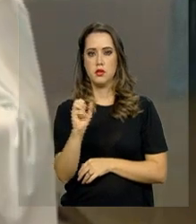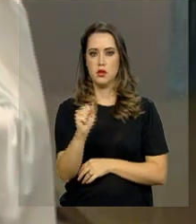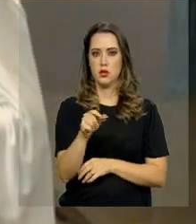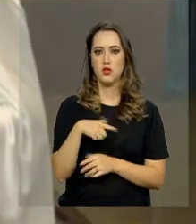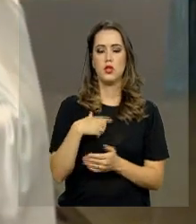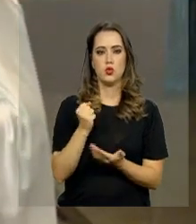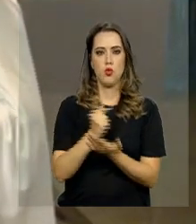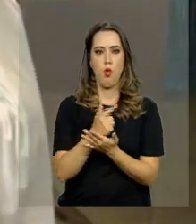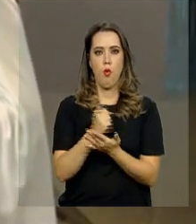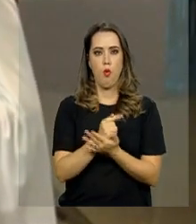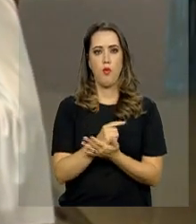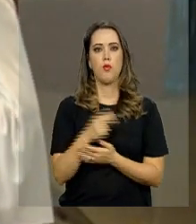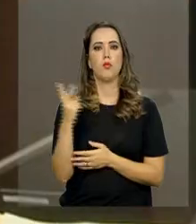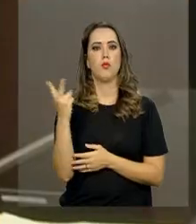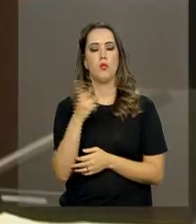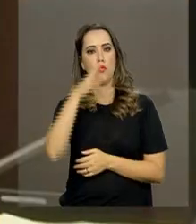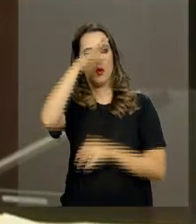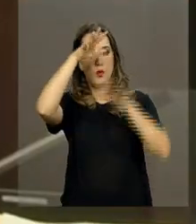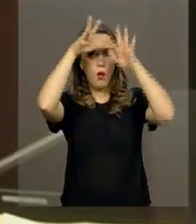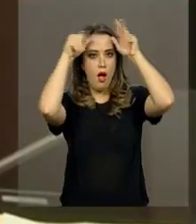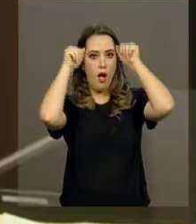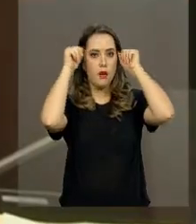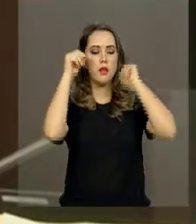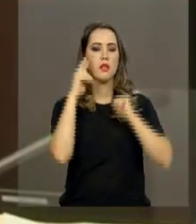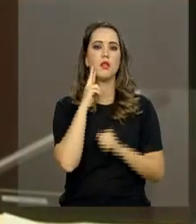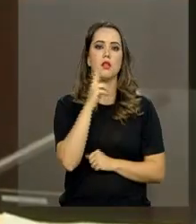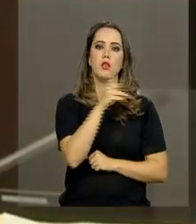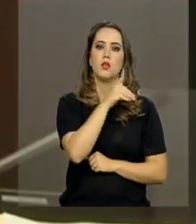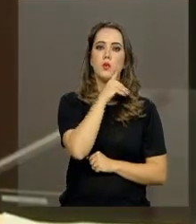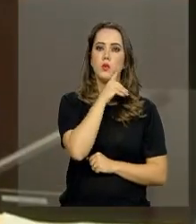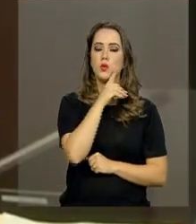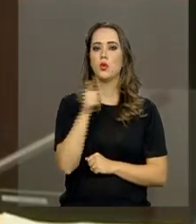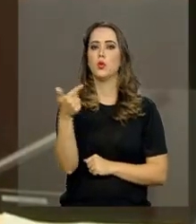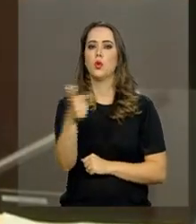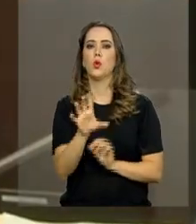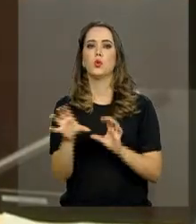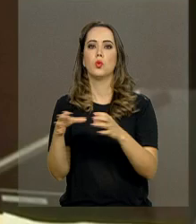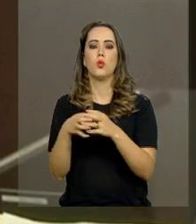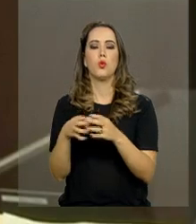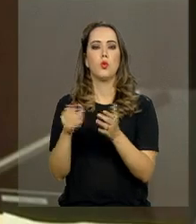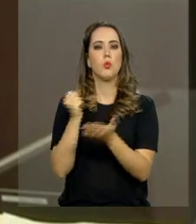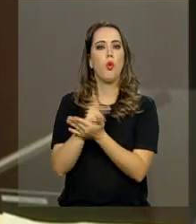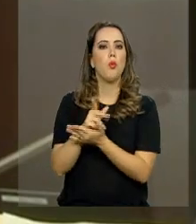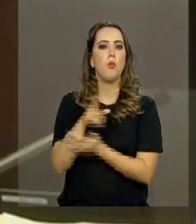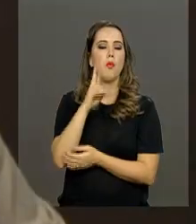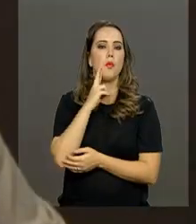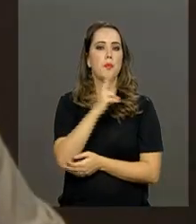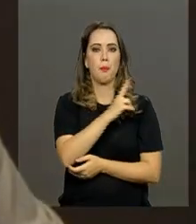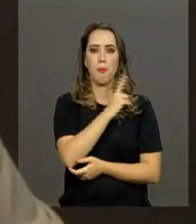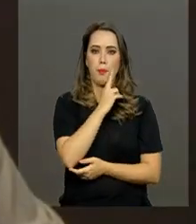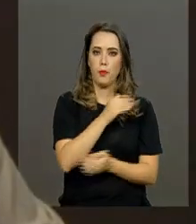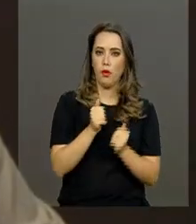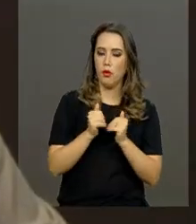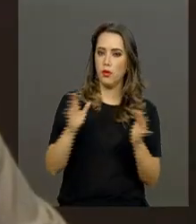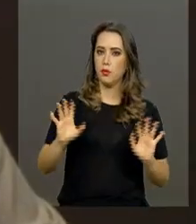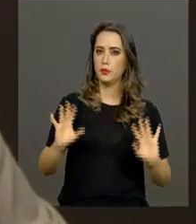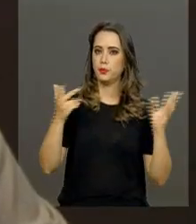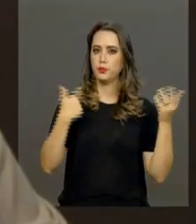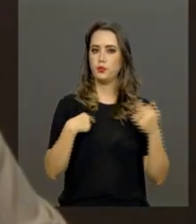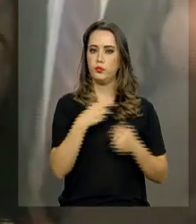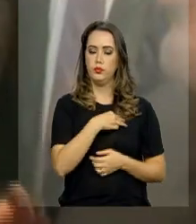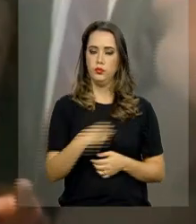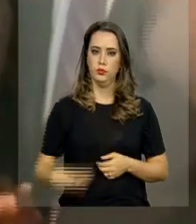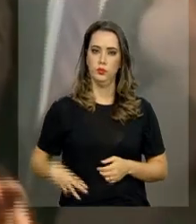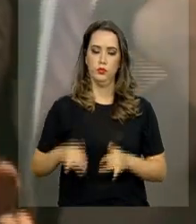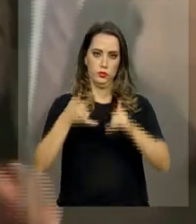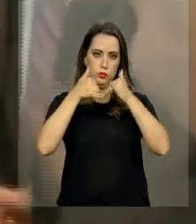rondônia enquanto o grupo oliveira levou a distribuidora de roraima na abertura do evento o ministro de minas e